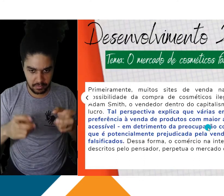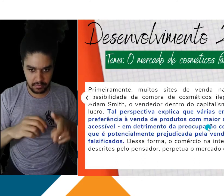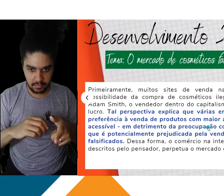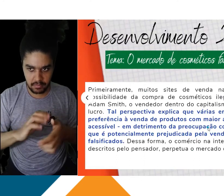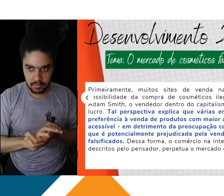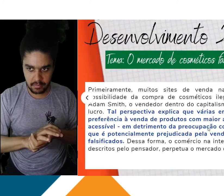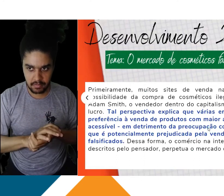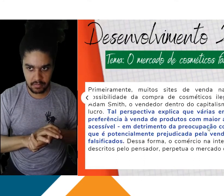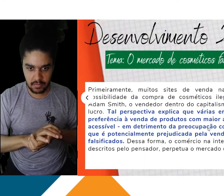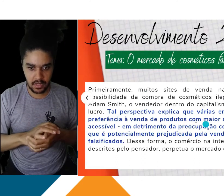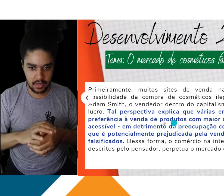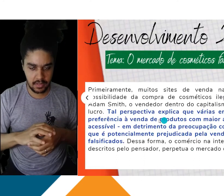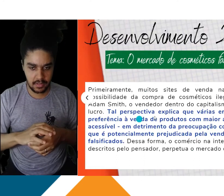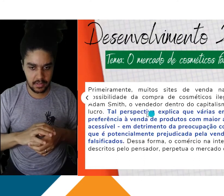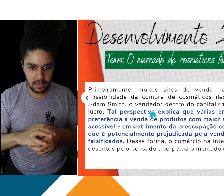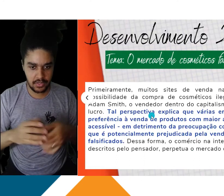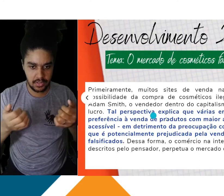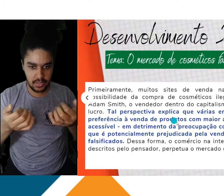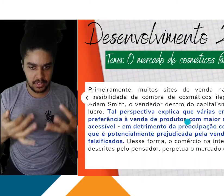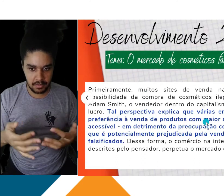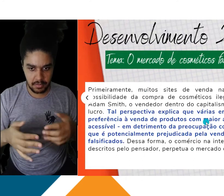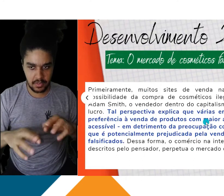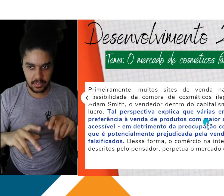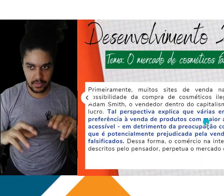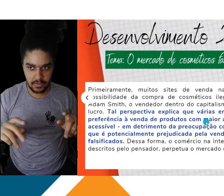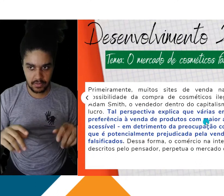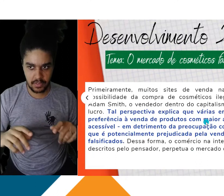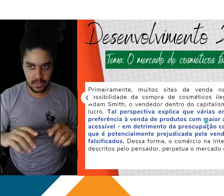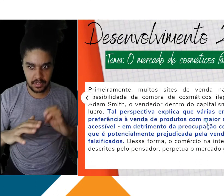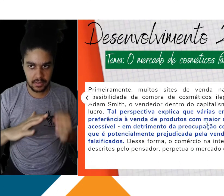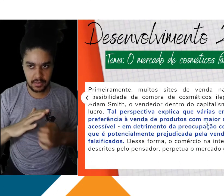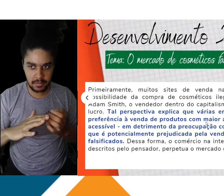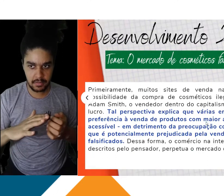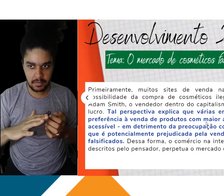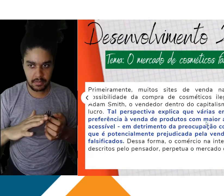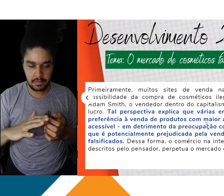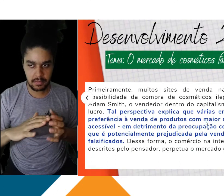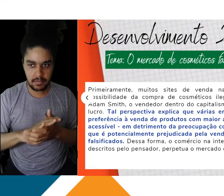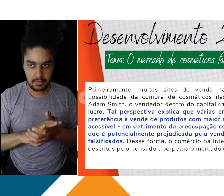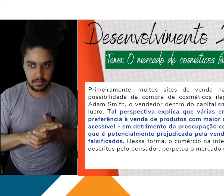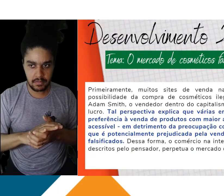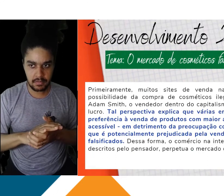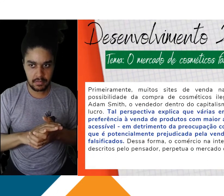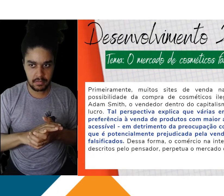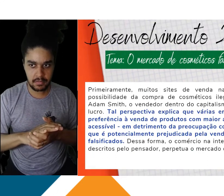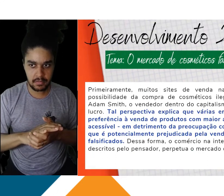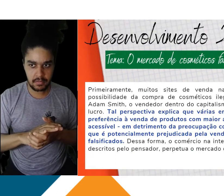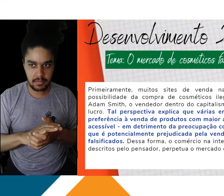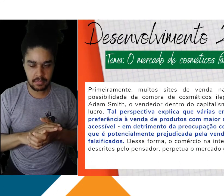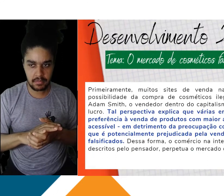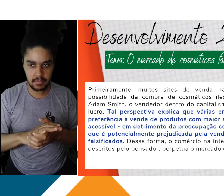Conseguiram perceber essa relação? Tal perspectiva explica que várias empresas do mercado digital, então tem todo